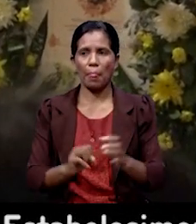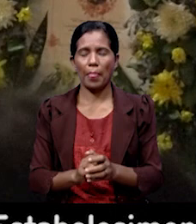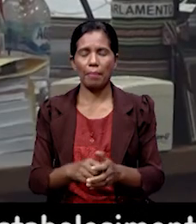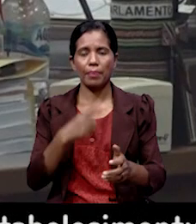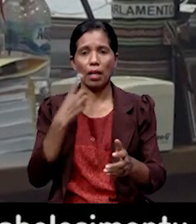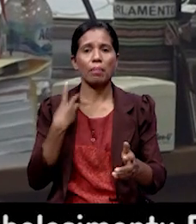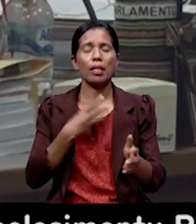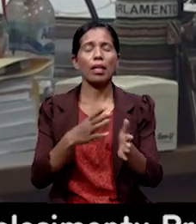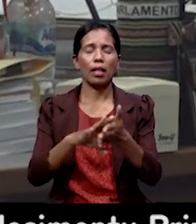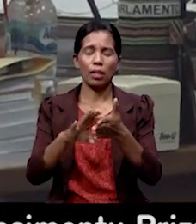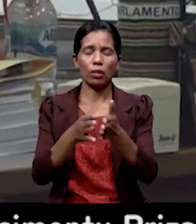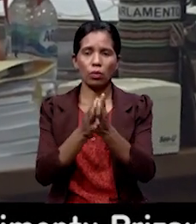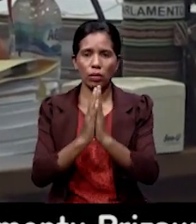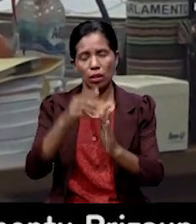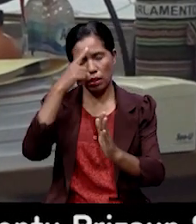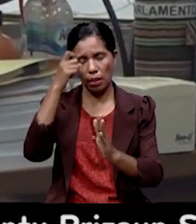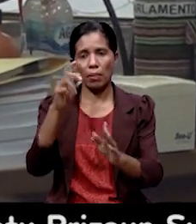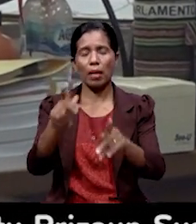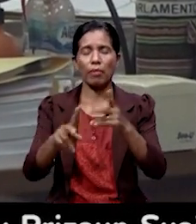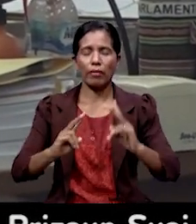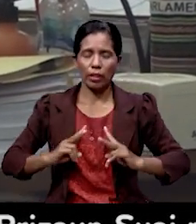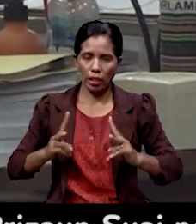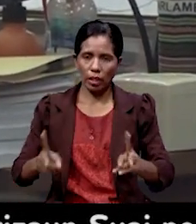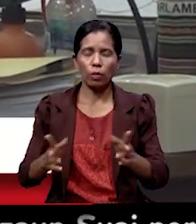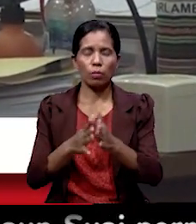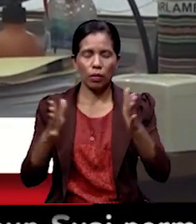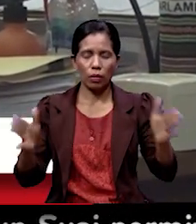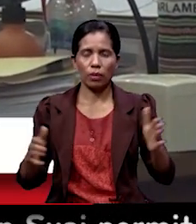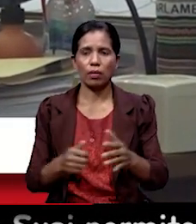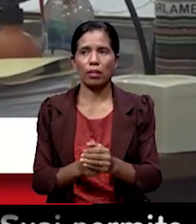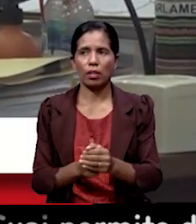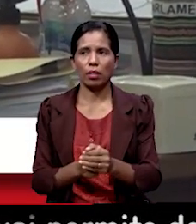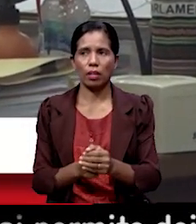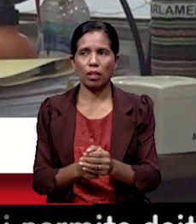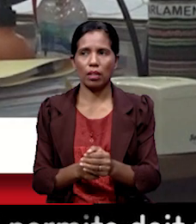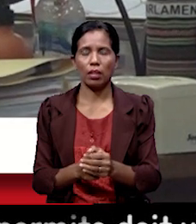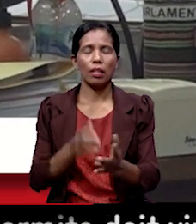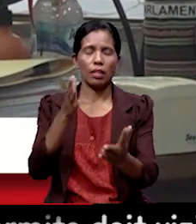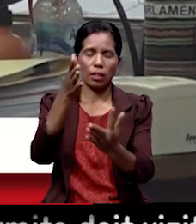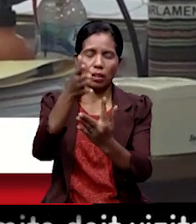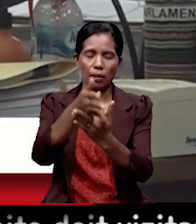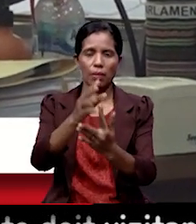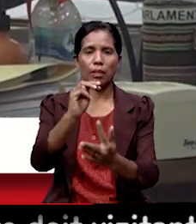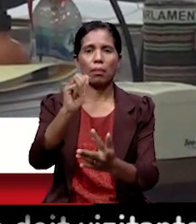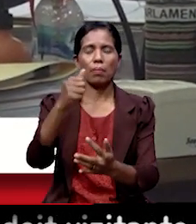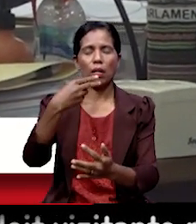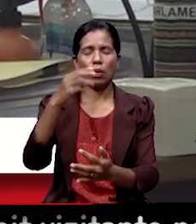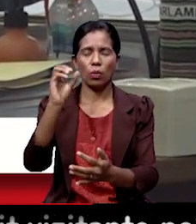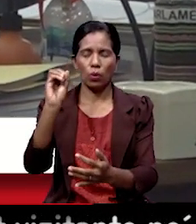pedidu de ne tamba ni ane ema eroi boti de bana saundene. Luto balaro tolo ne tamba de et mahunu ni ne mati.